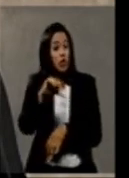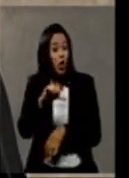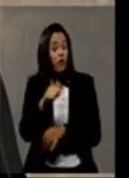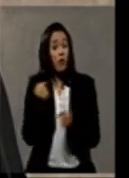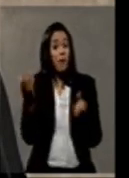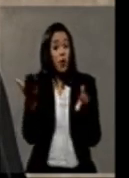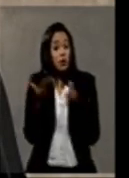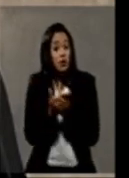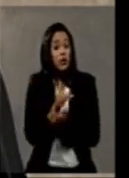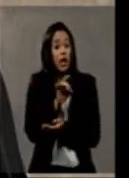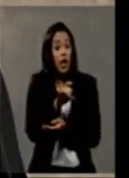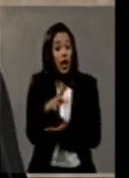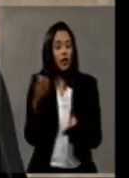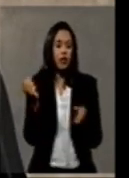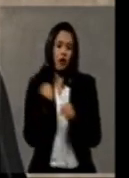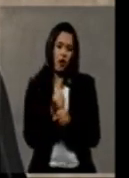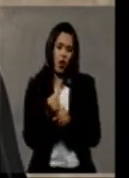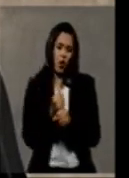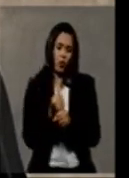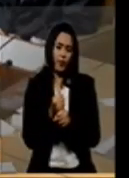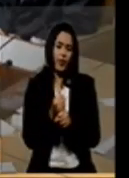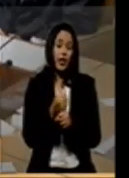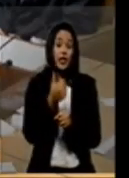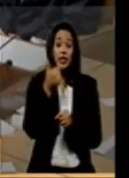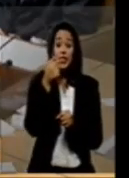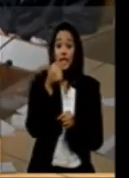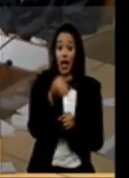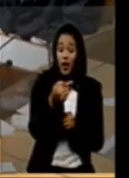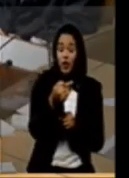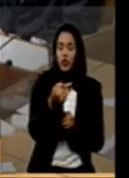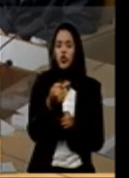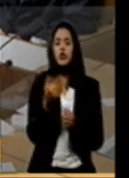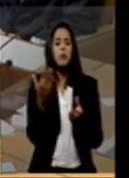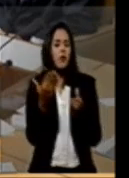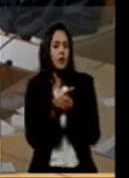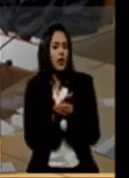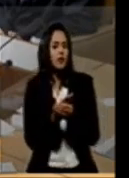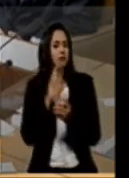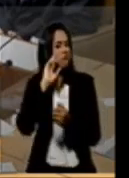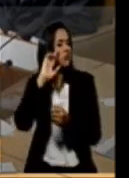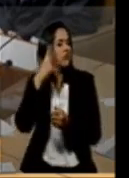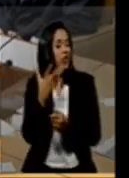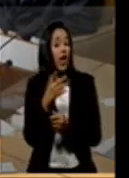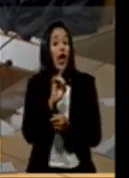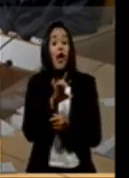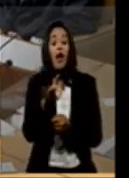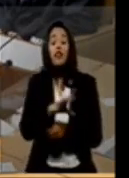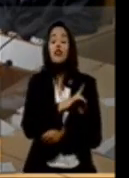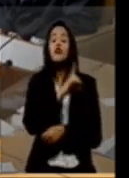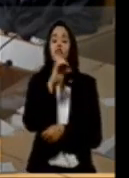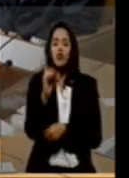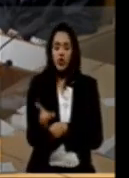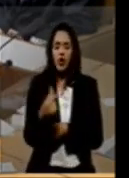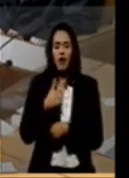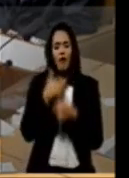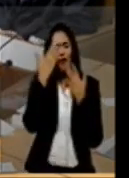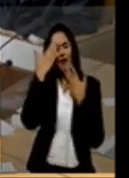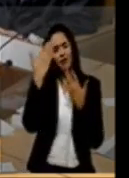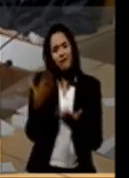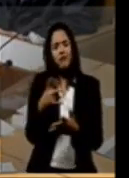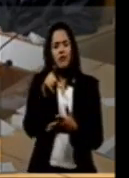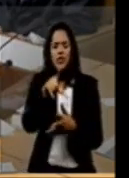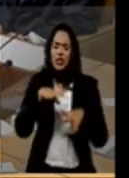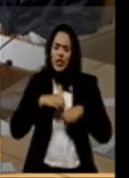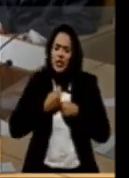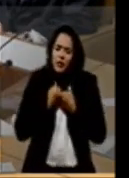ano 7,2 casos solucionados por dia útil agradeço grande esforço